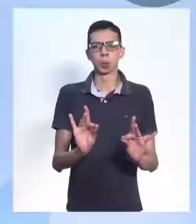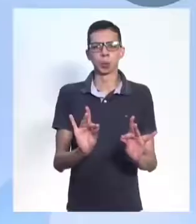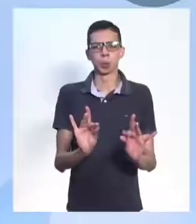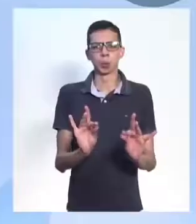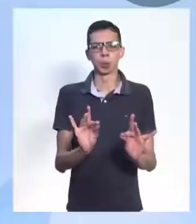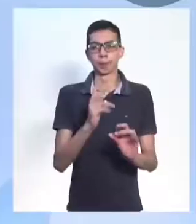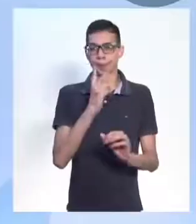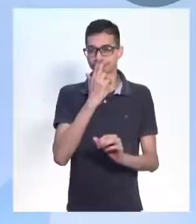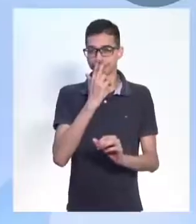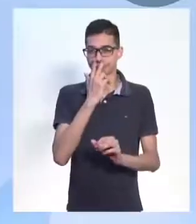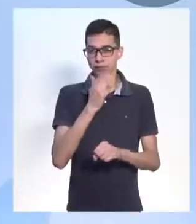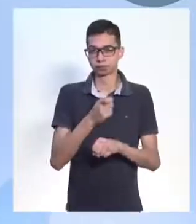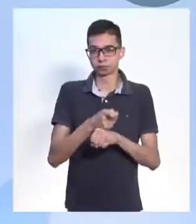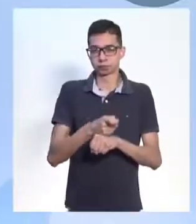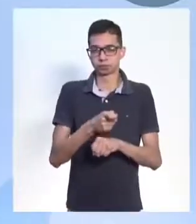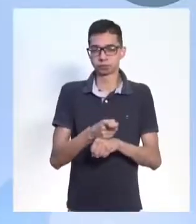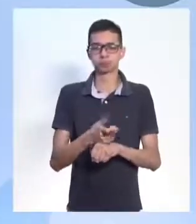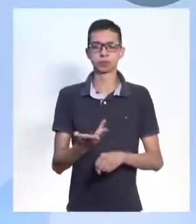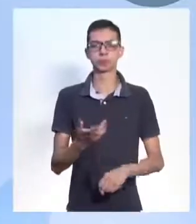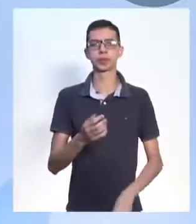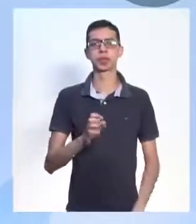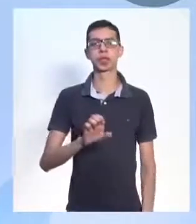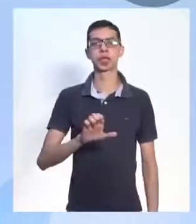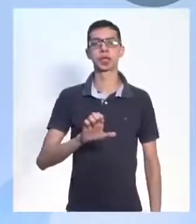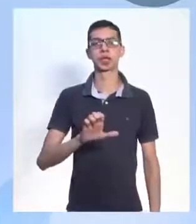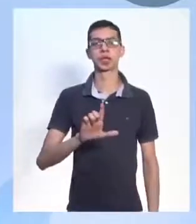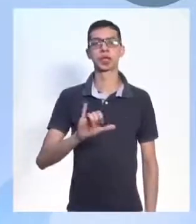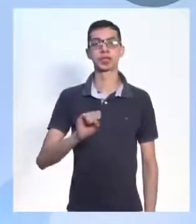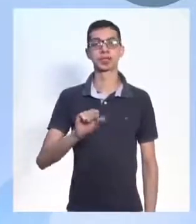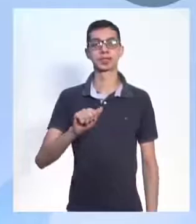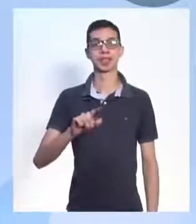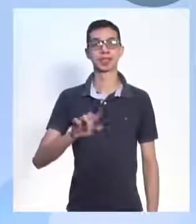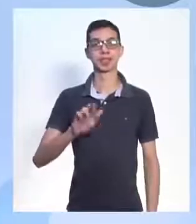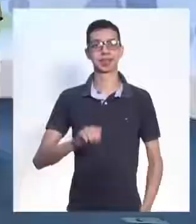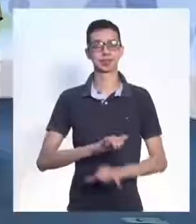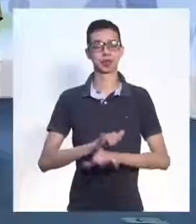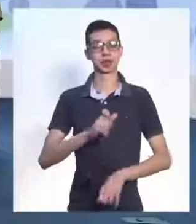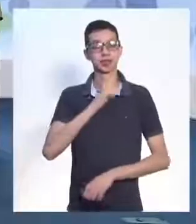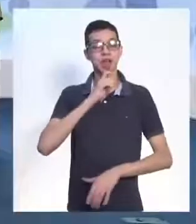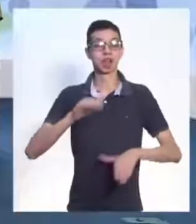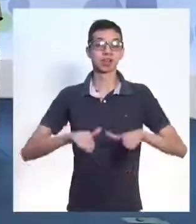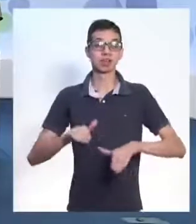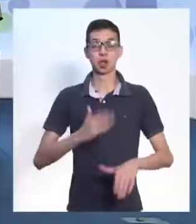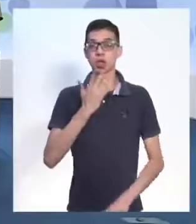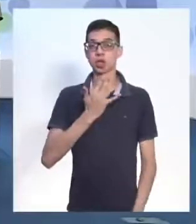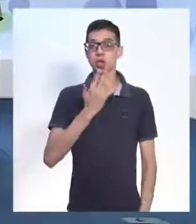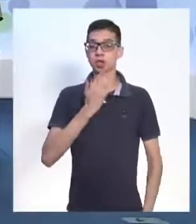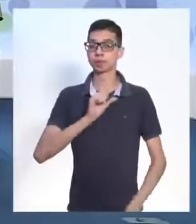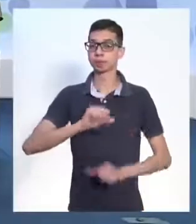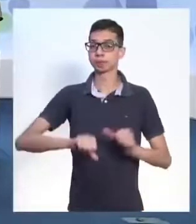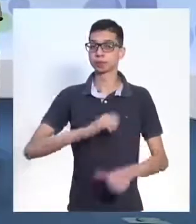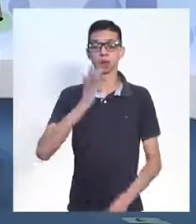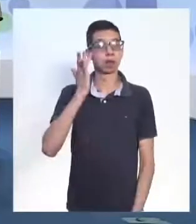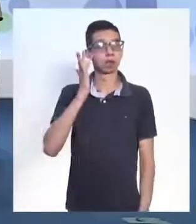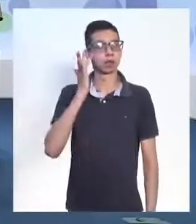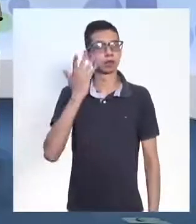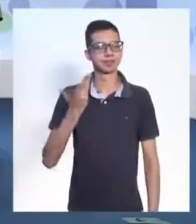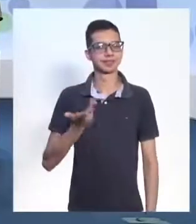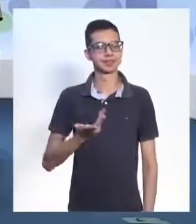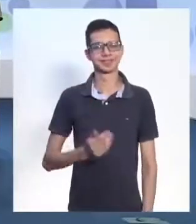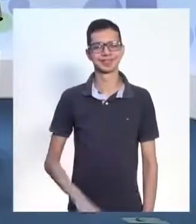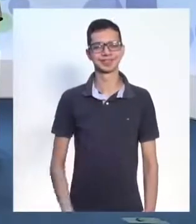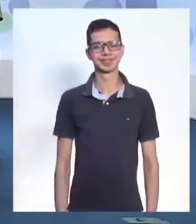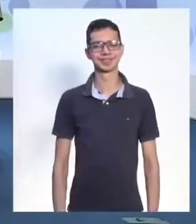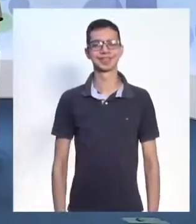tá? A Lisandra vai esfriar e falou, talvez vai mudar de cor. Tá bom? Acho que não, Lisandra. Tá? O termômetro